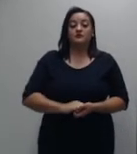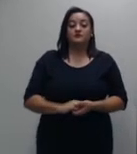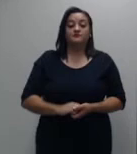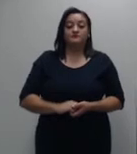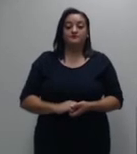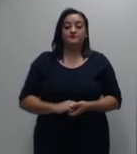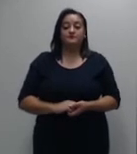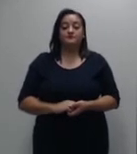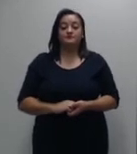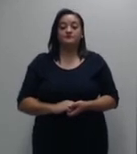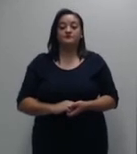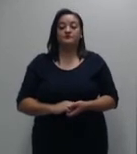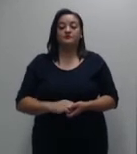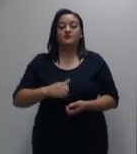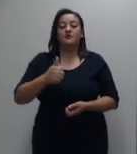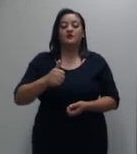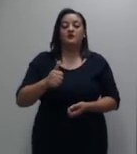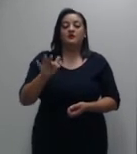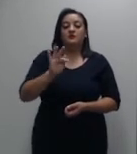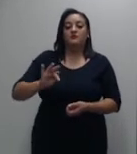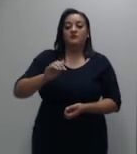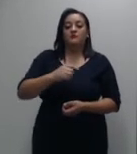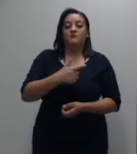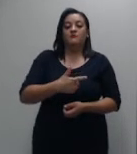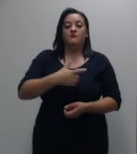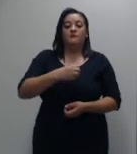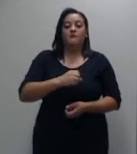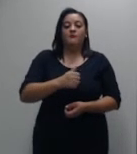rios de Fevereiro 2001